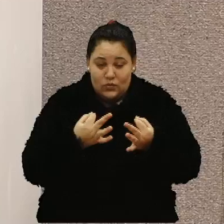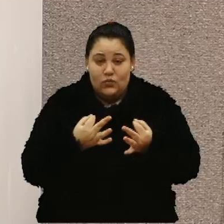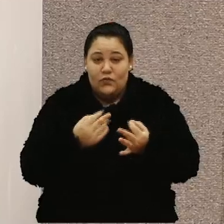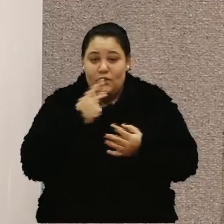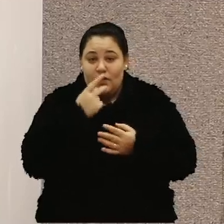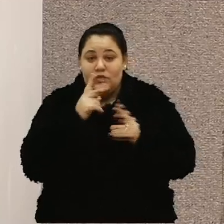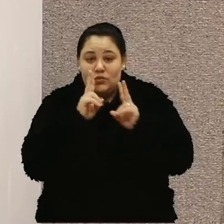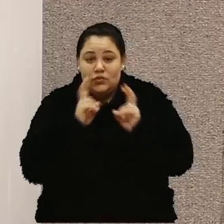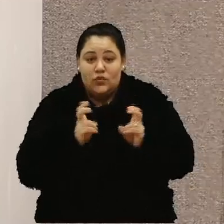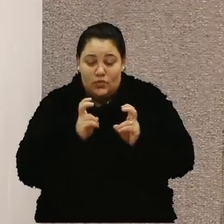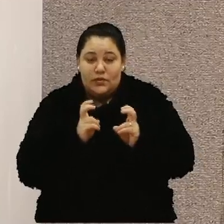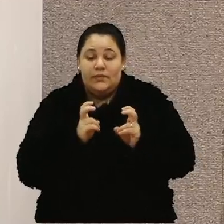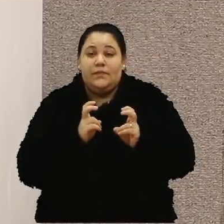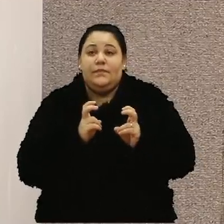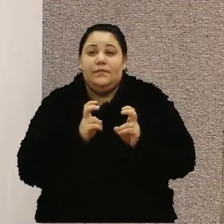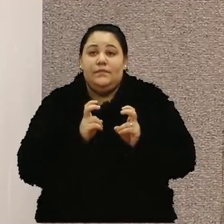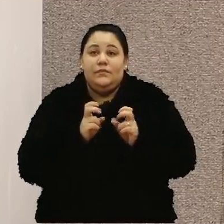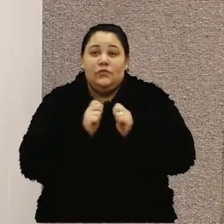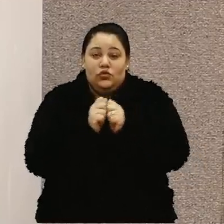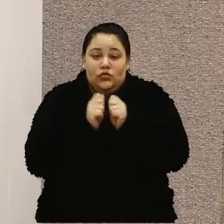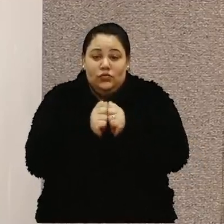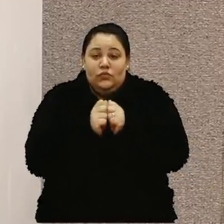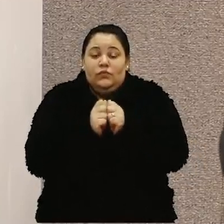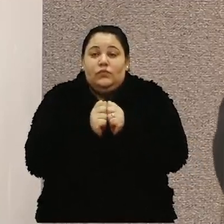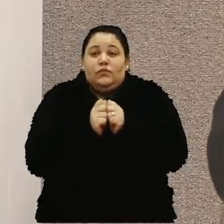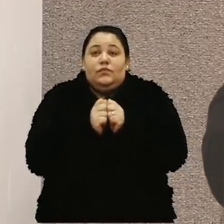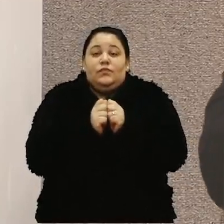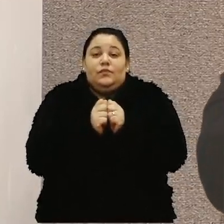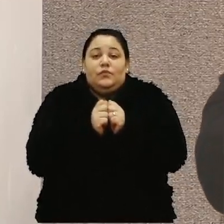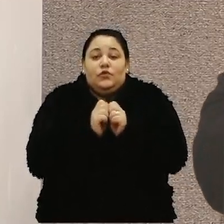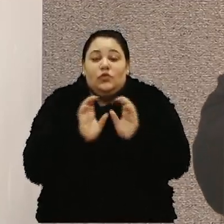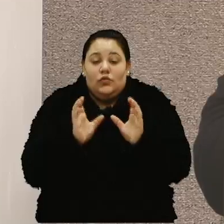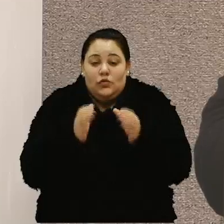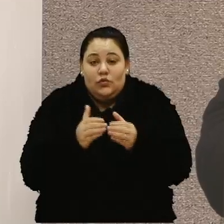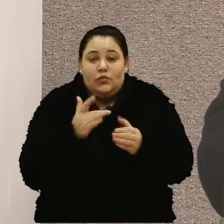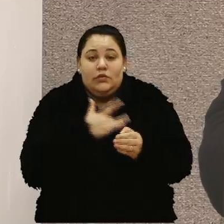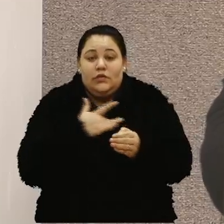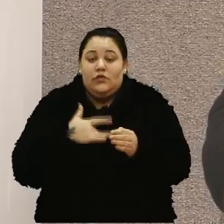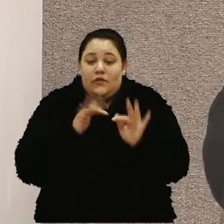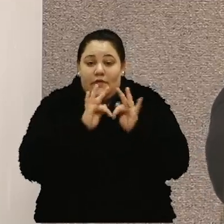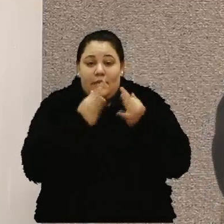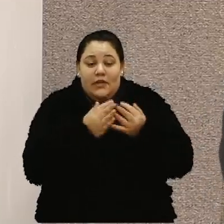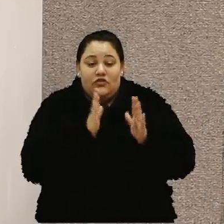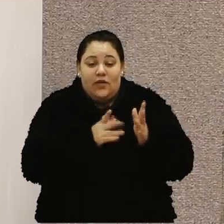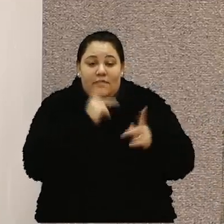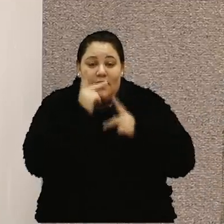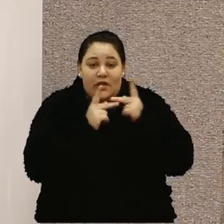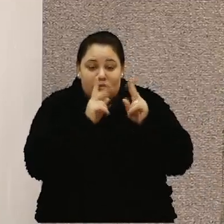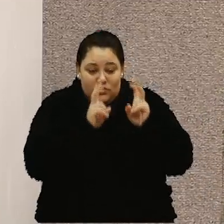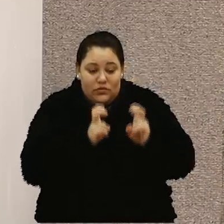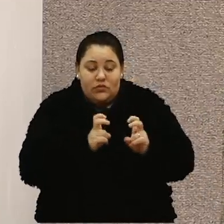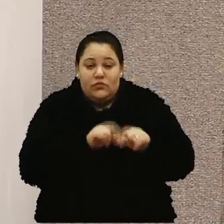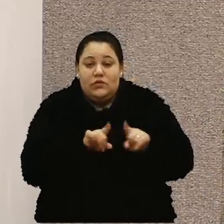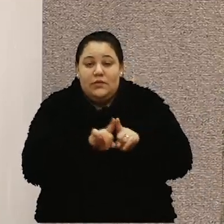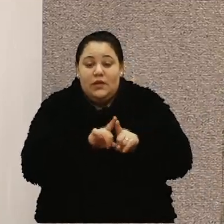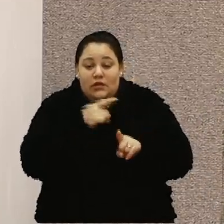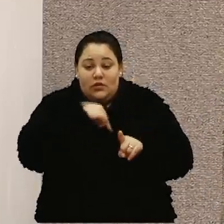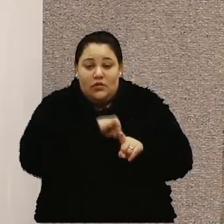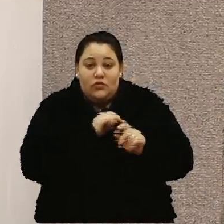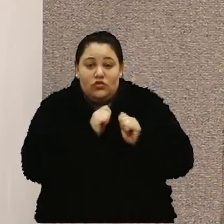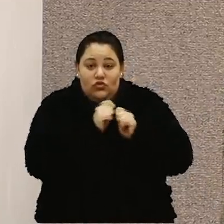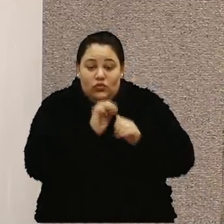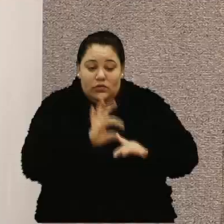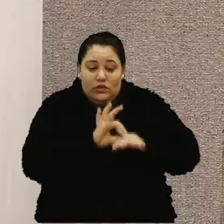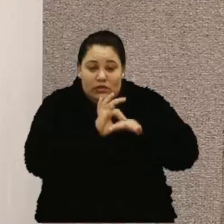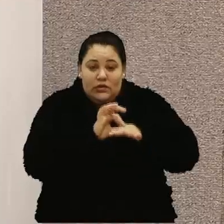inclusive, junto com a saúde da família, as equipes de saúde da família, que nós temos também falado sobre isso. Nós tivemos, liderado pelo vereador